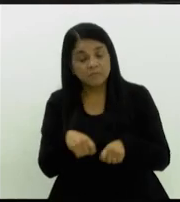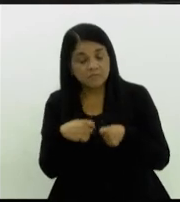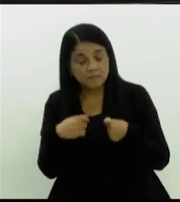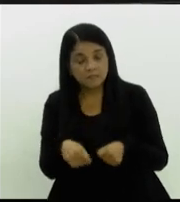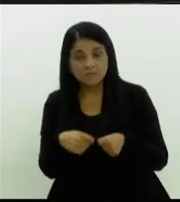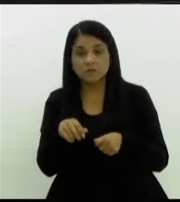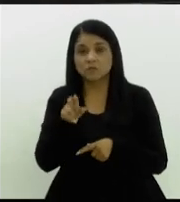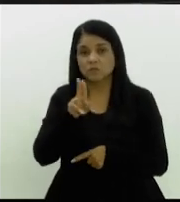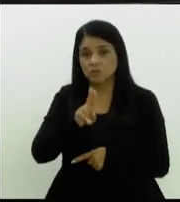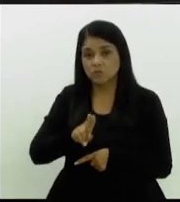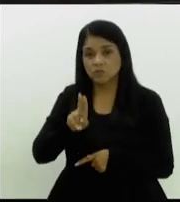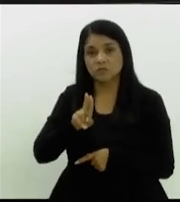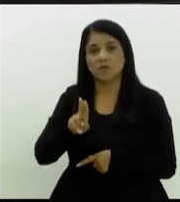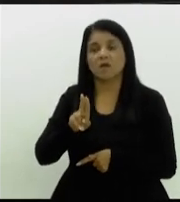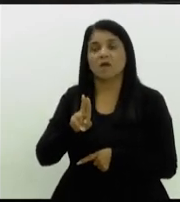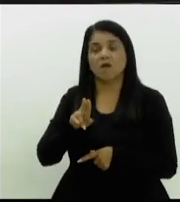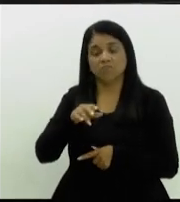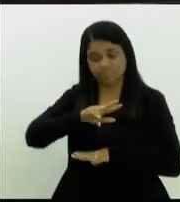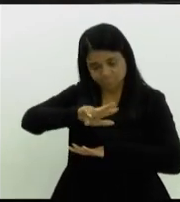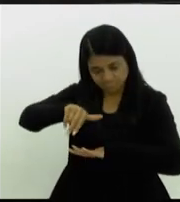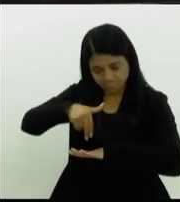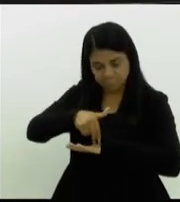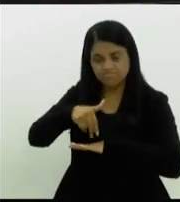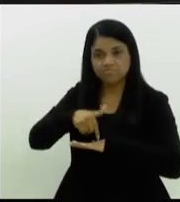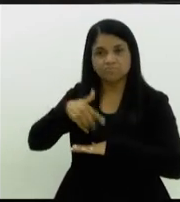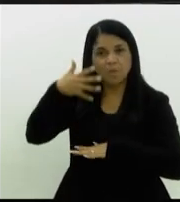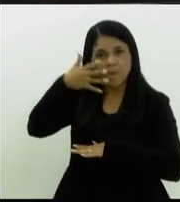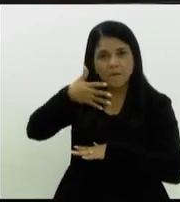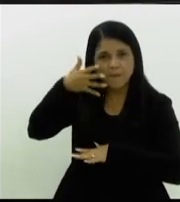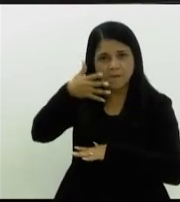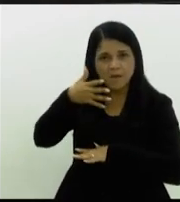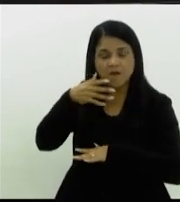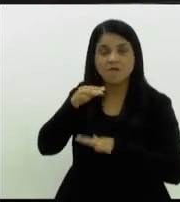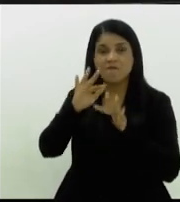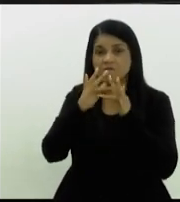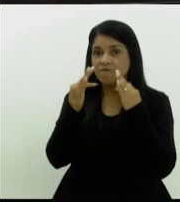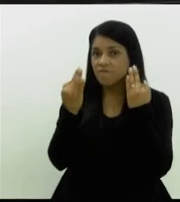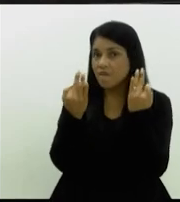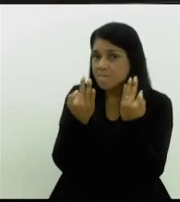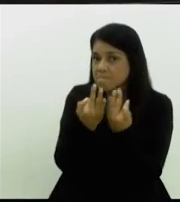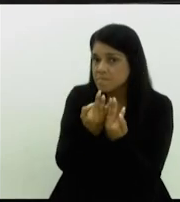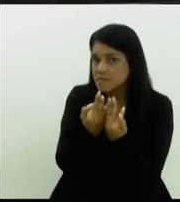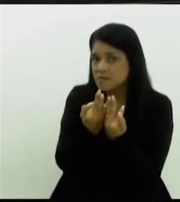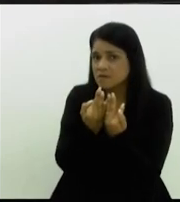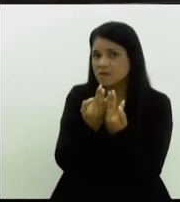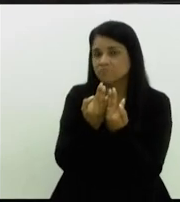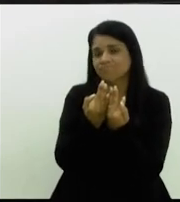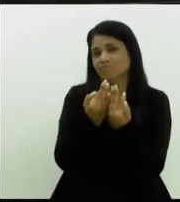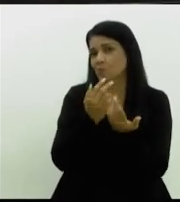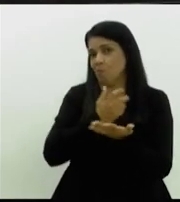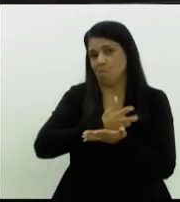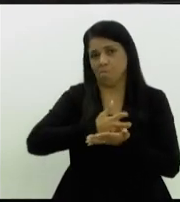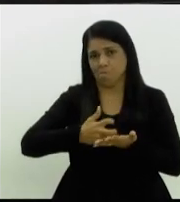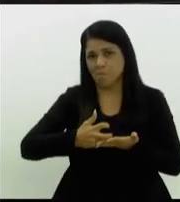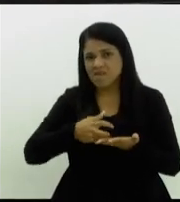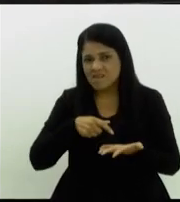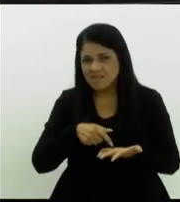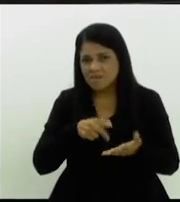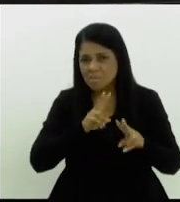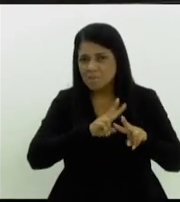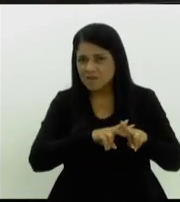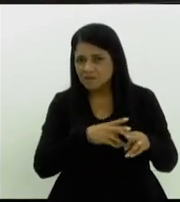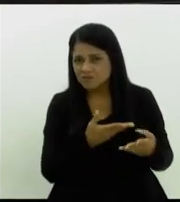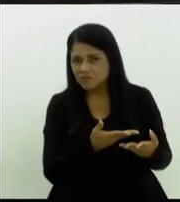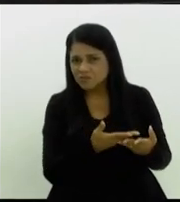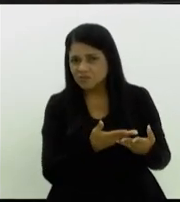preciso usar esse espaço do púlpito para dizer: familiar não cumpre pena. Familiar não